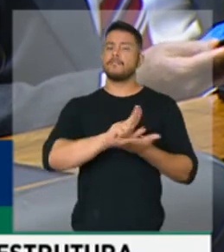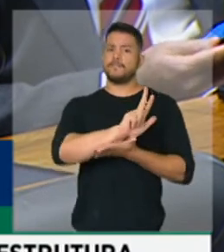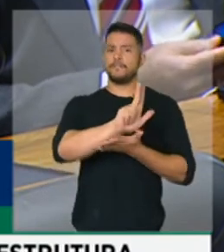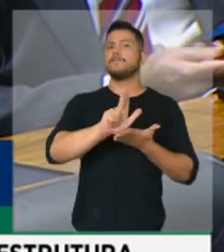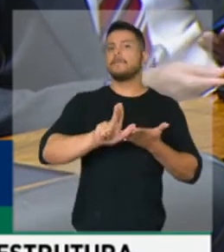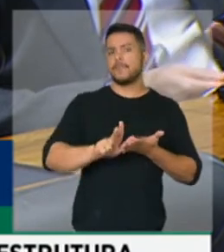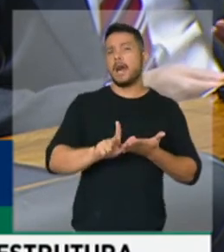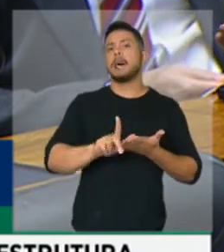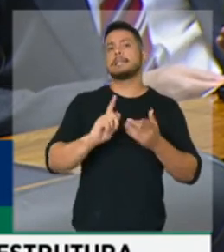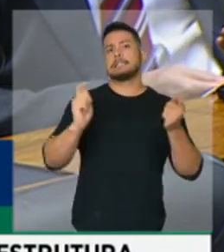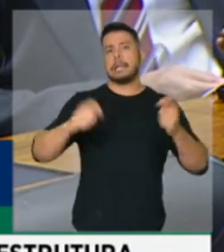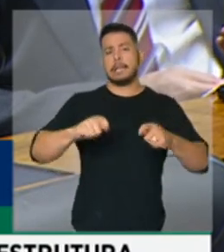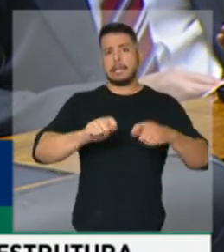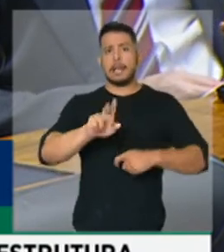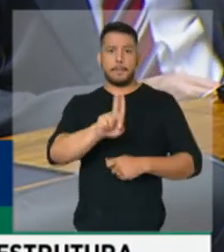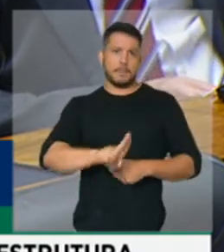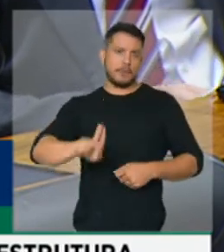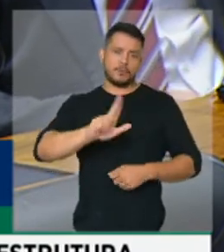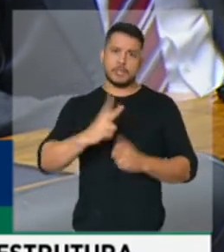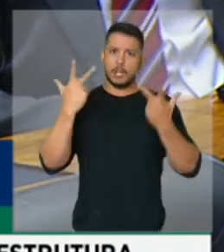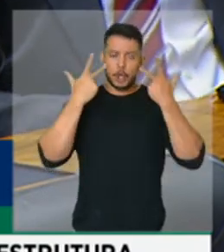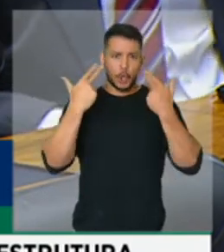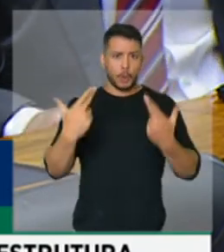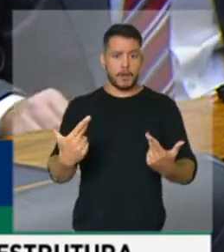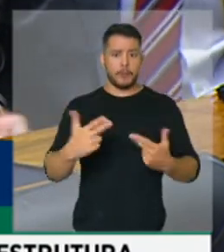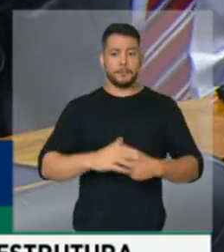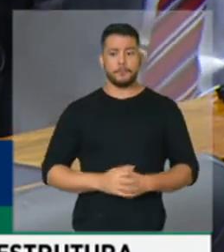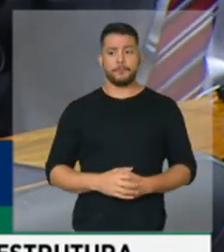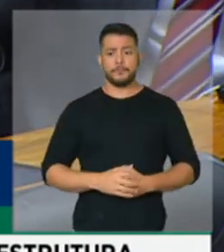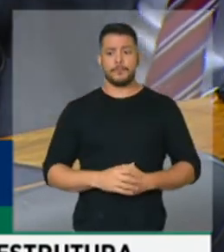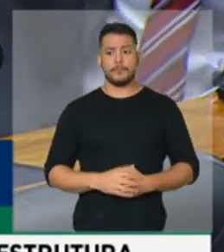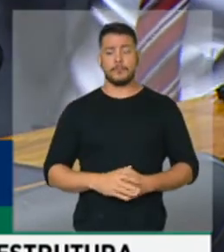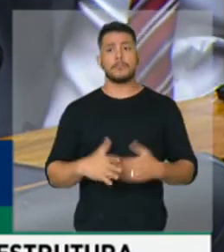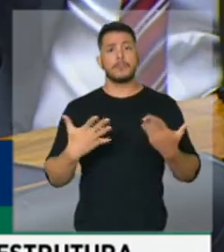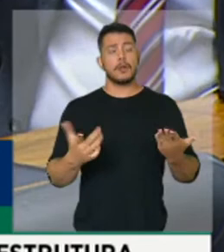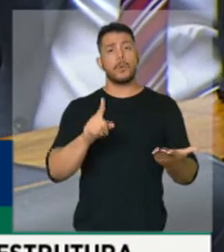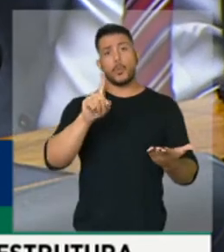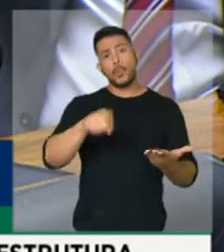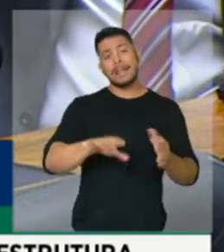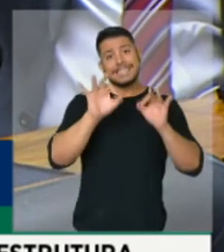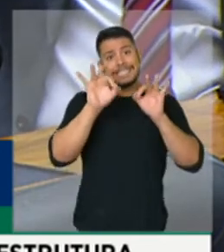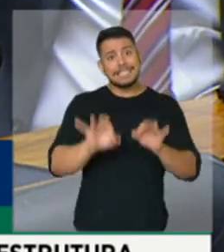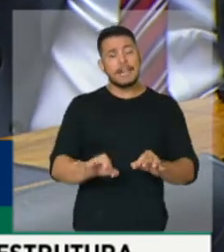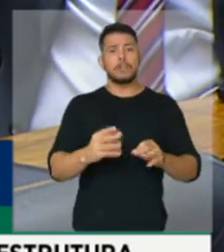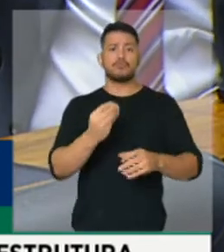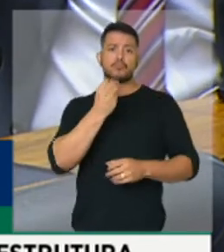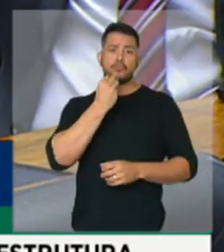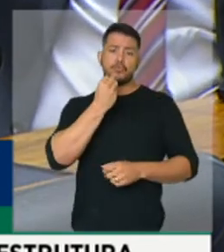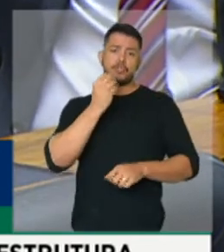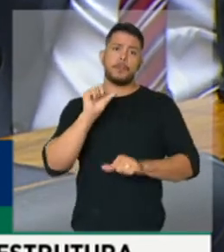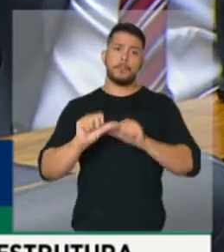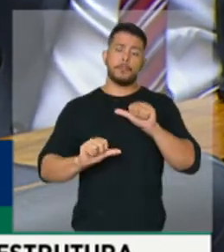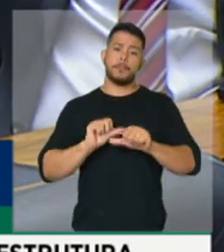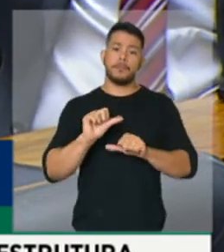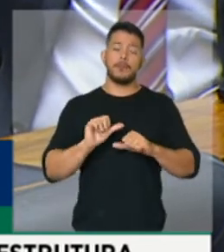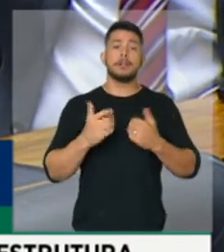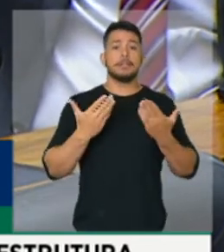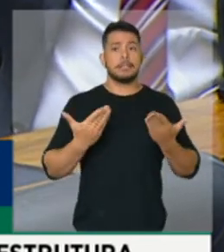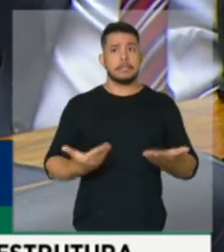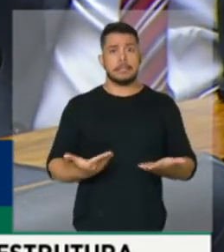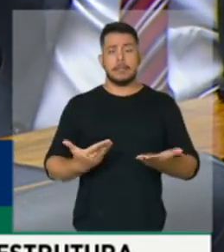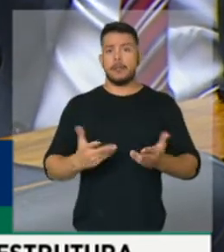dispostos para uso dentro da normalidade constitucional. Essas deveriam ter sido as alternativas empregadas, no lugar de